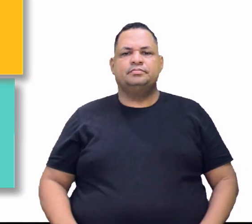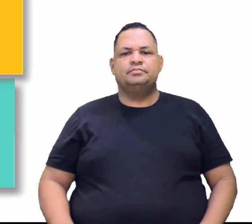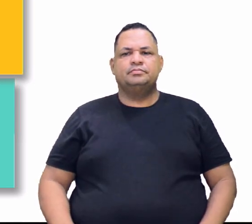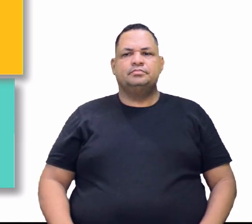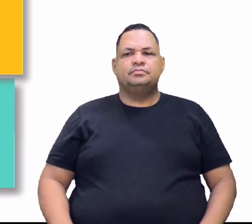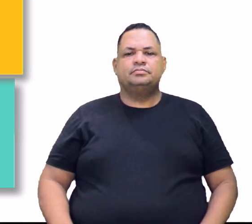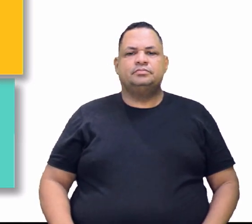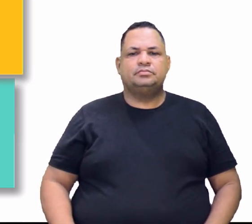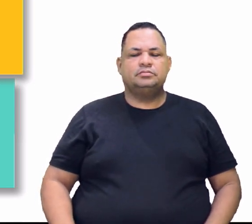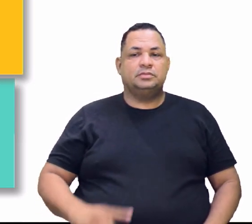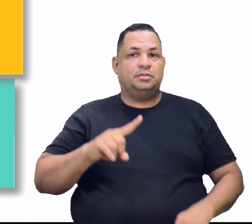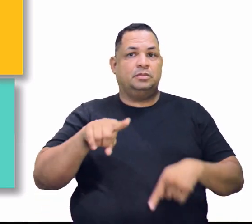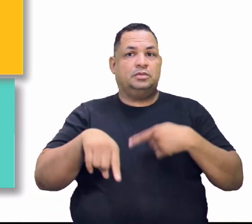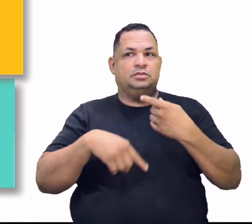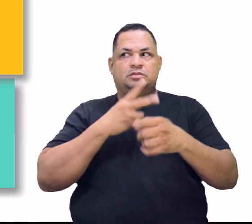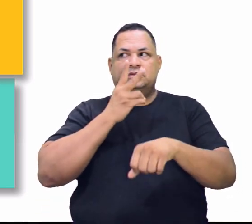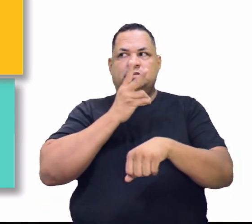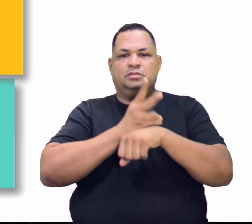inclusive, um documentário